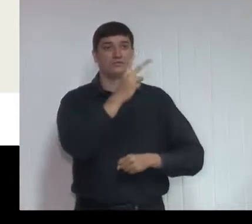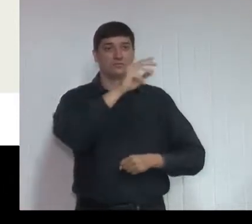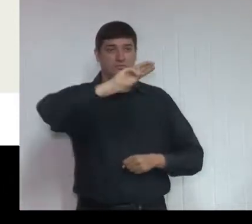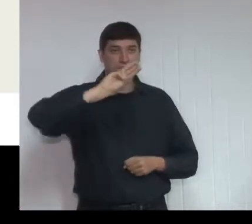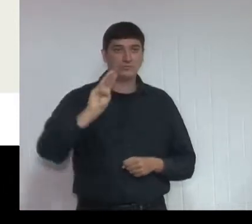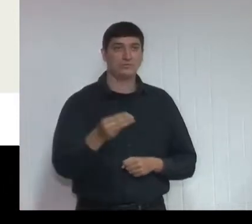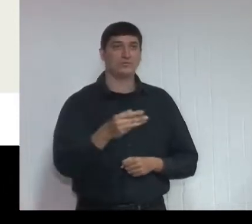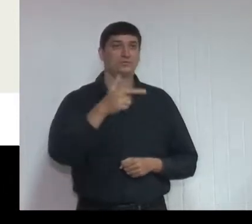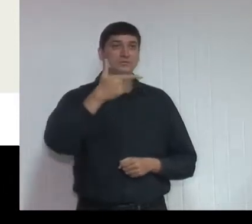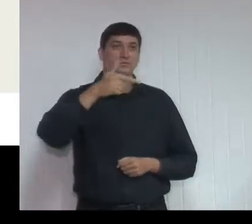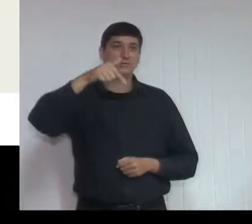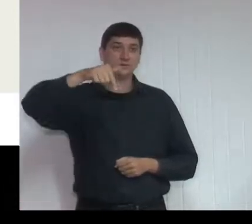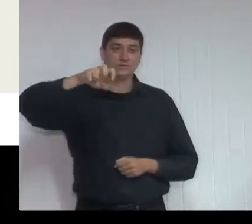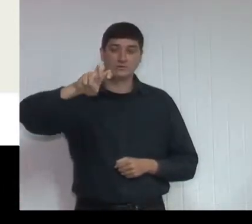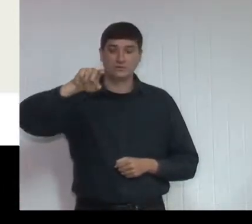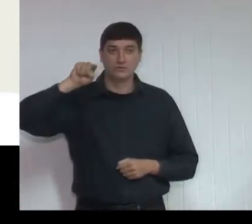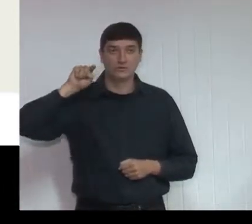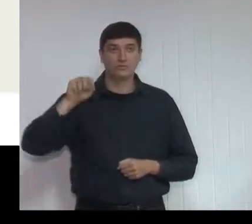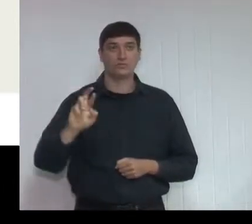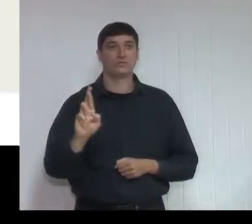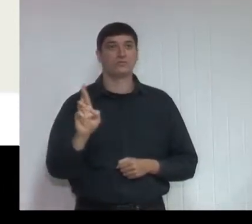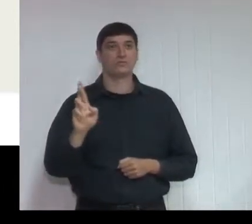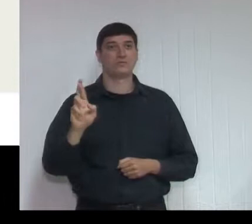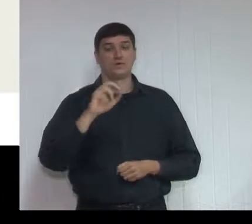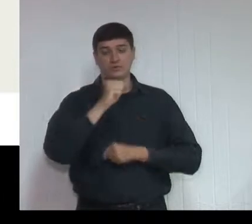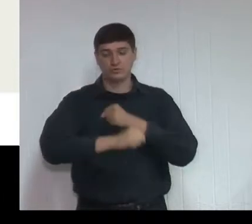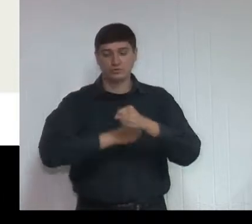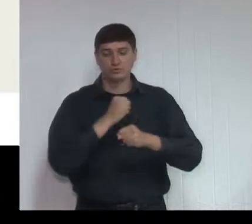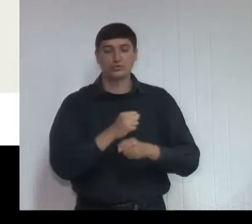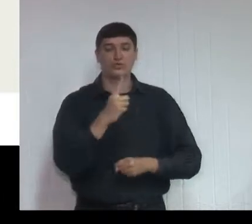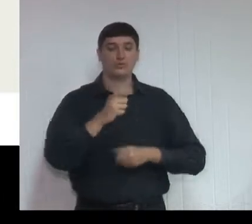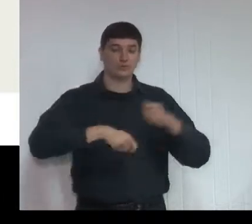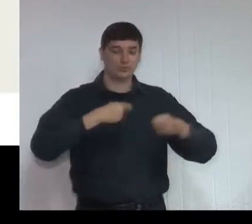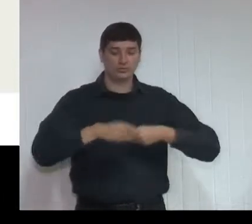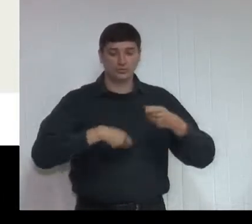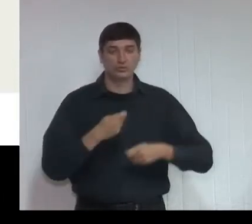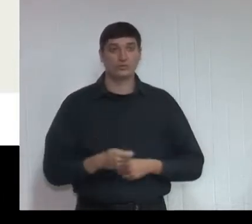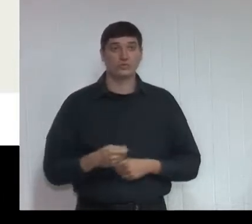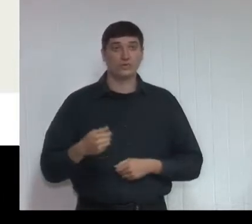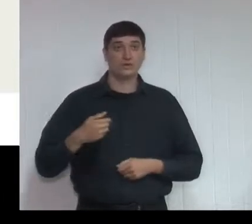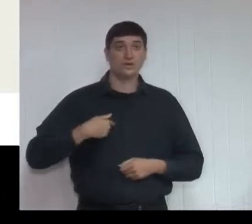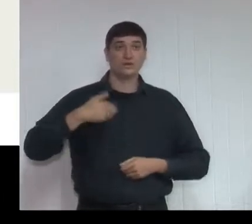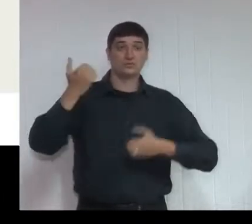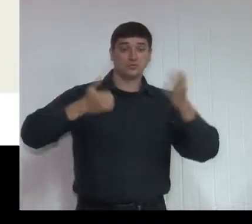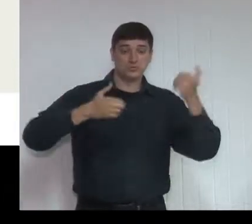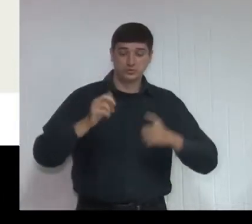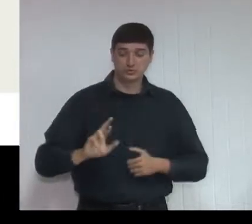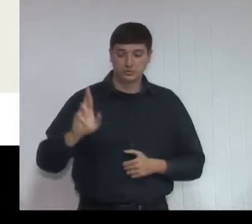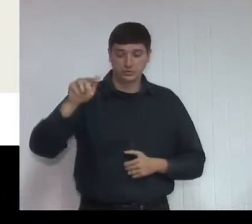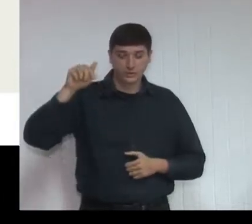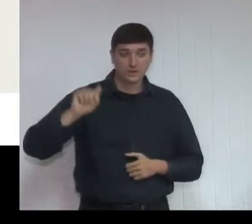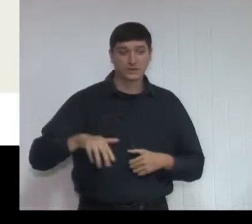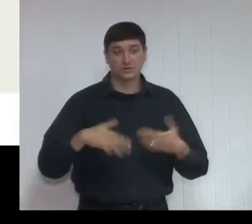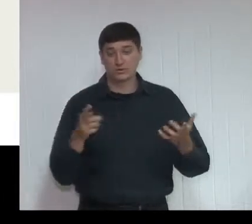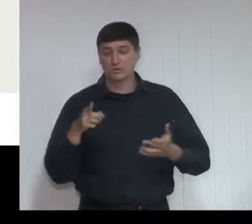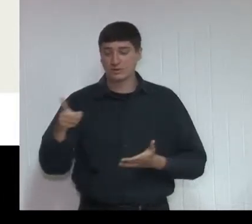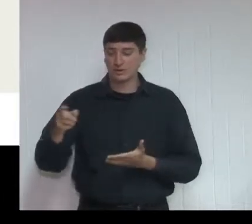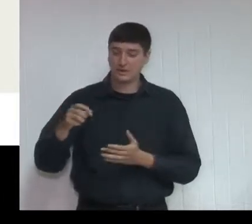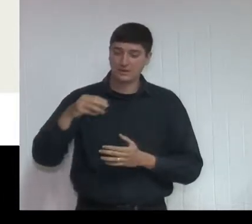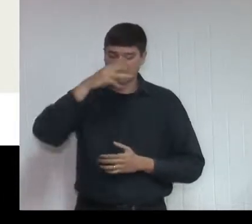R$2.275.000. Eu não estou falando de chefia de gabinete, eu não estou falando de cargo gratificado, e muito menos... porque é uma